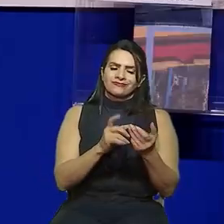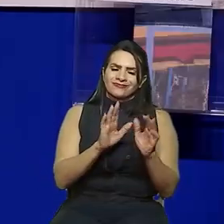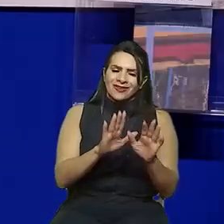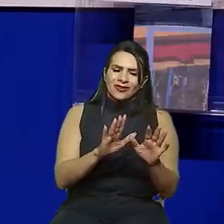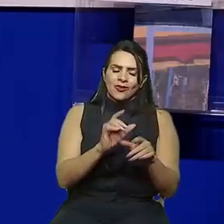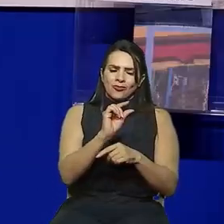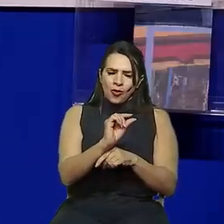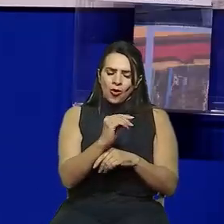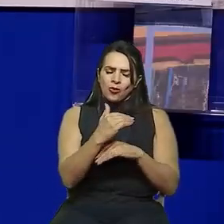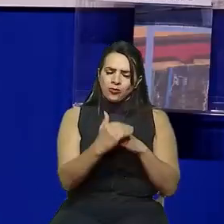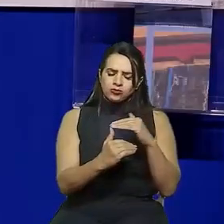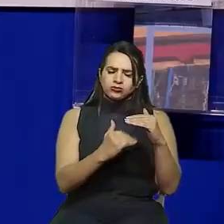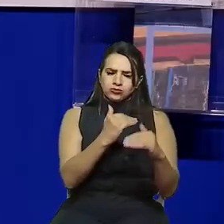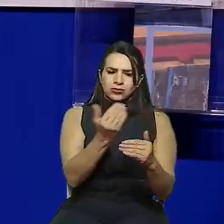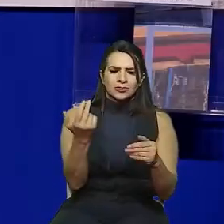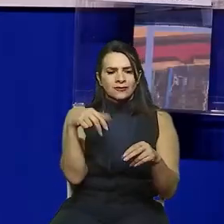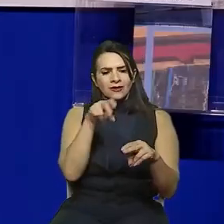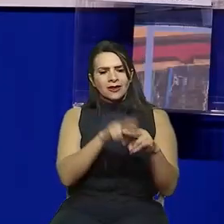fazer o jornal.